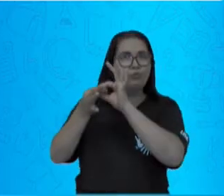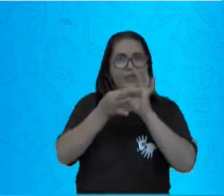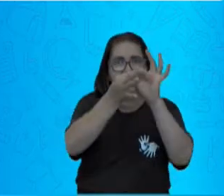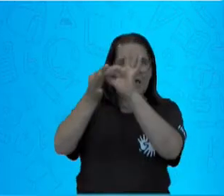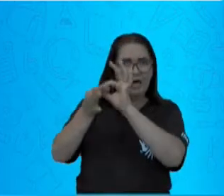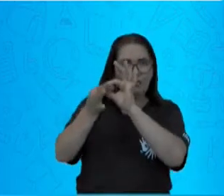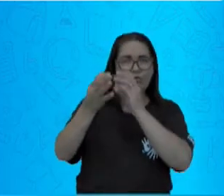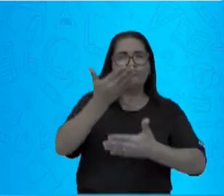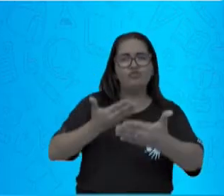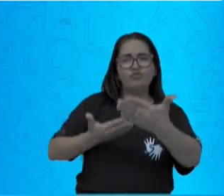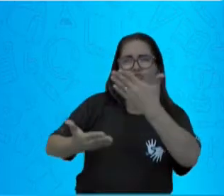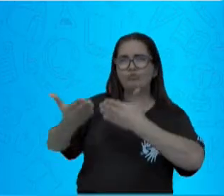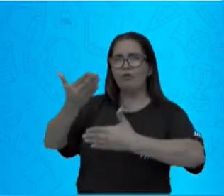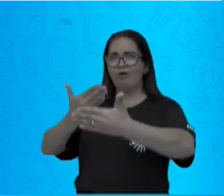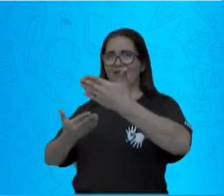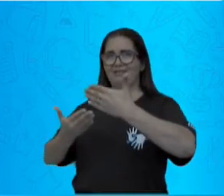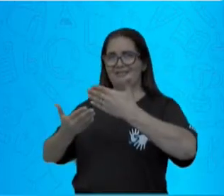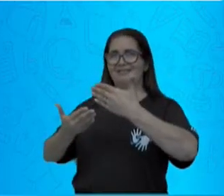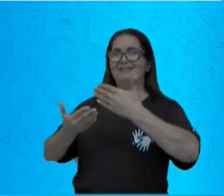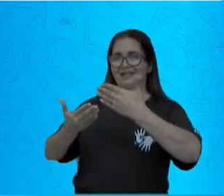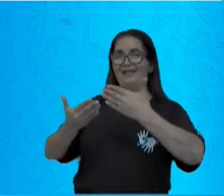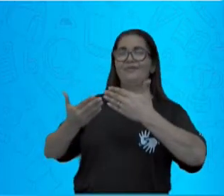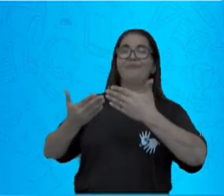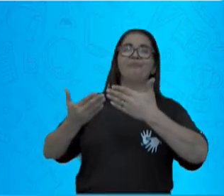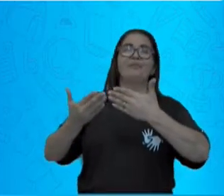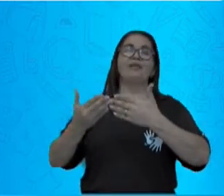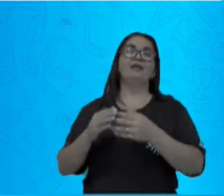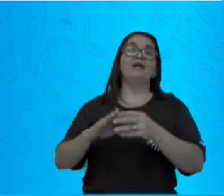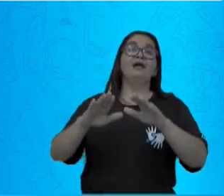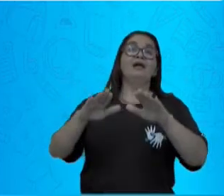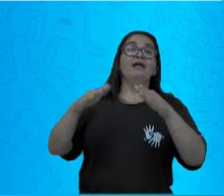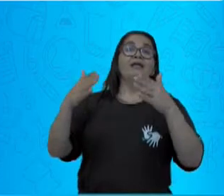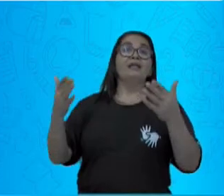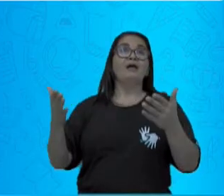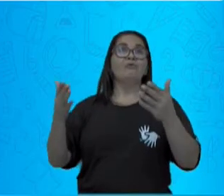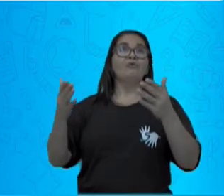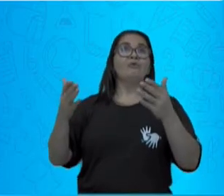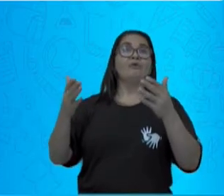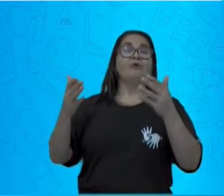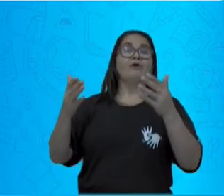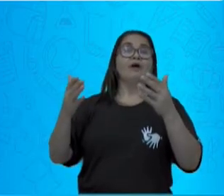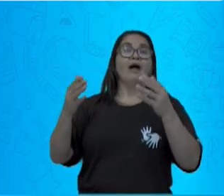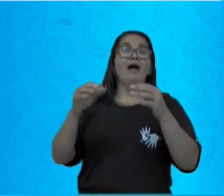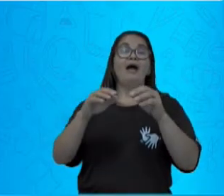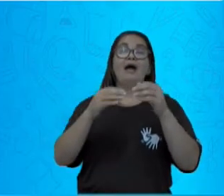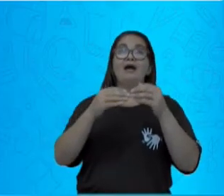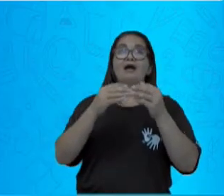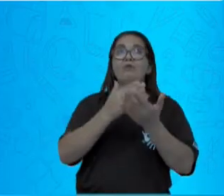uma troca. Que troca seria essa? A troca do parlamento livre,